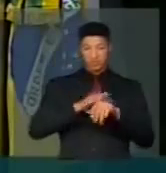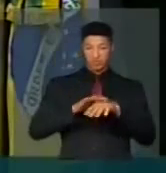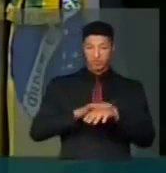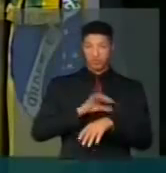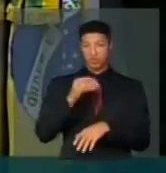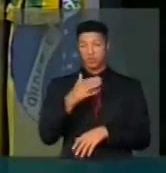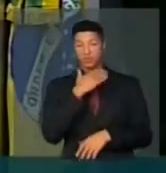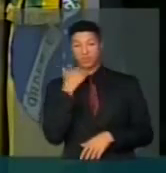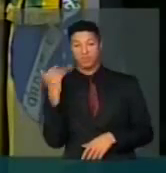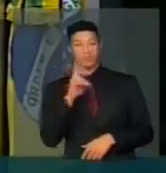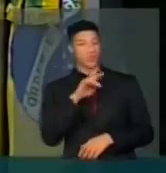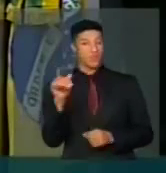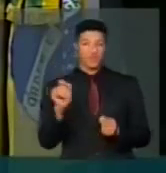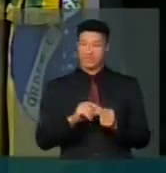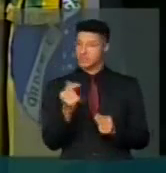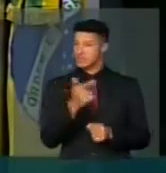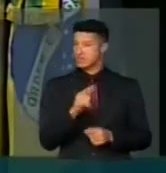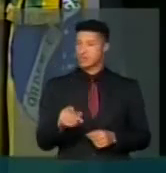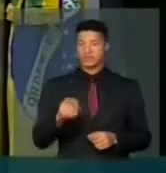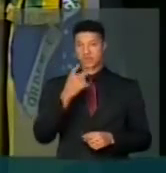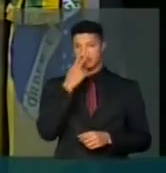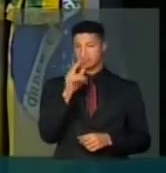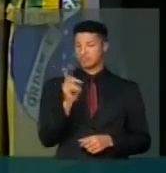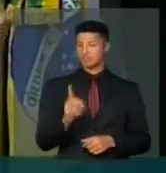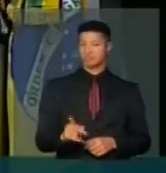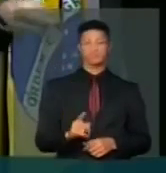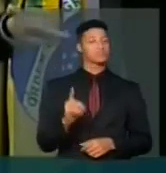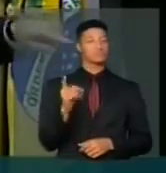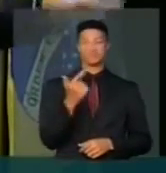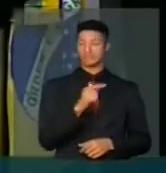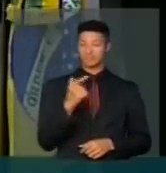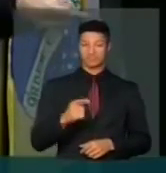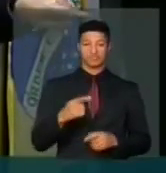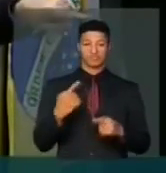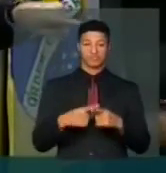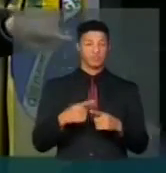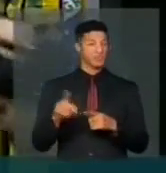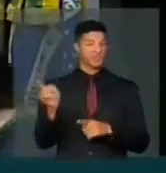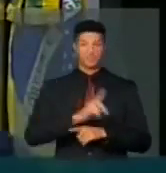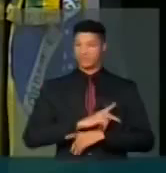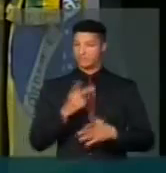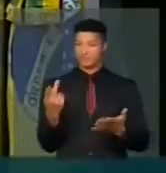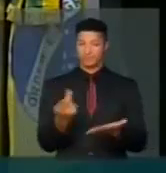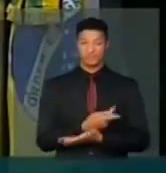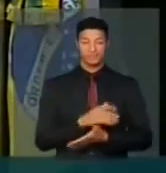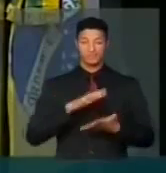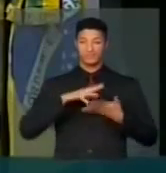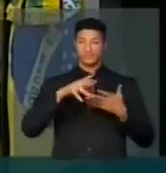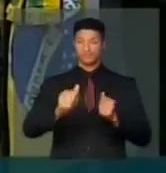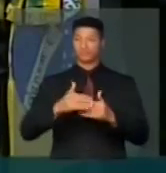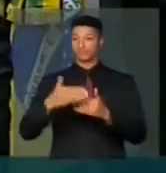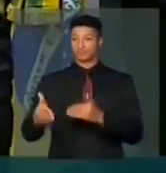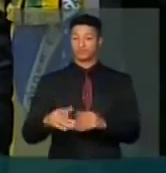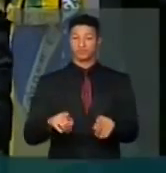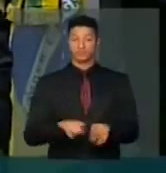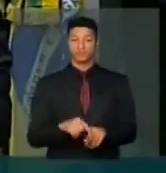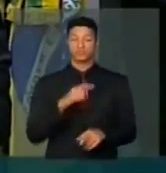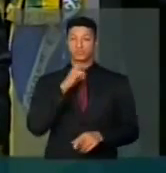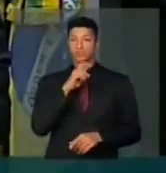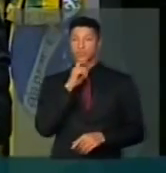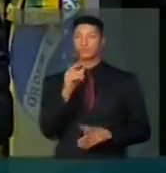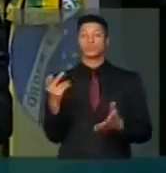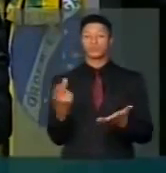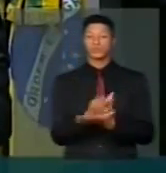feridas ou mortas, não vai haver nenhuma consideração. Não vai haver porque não aconteceu mundo afora, e duvido muito que